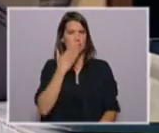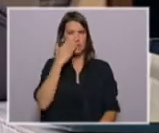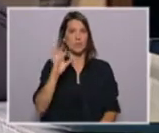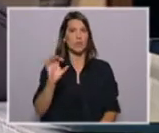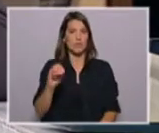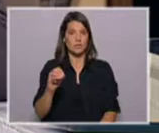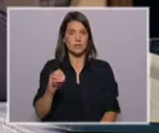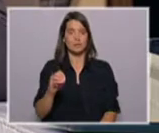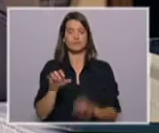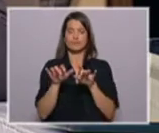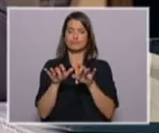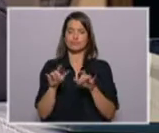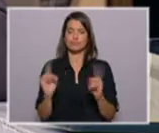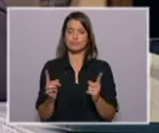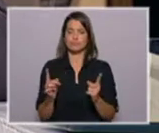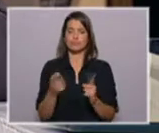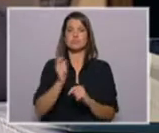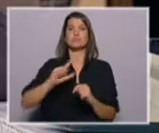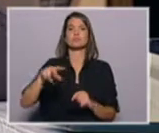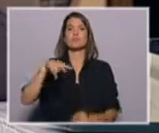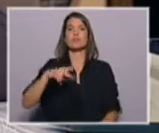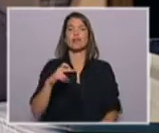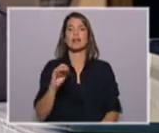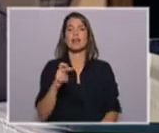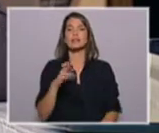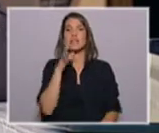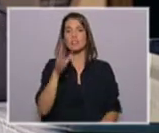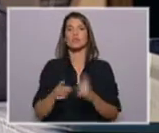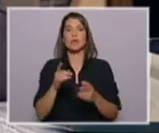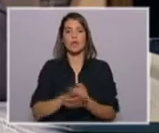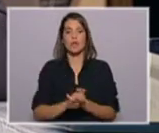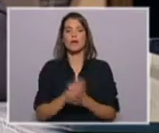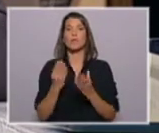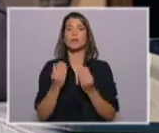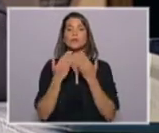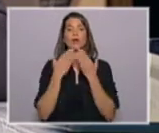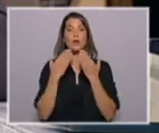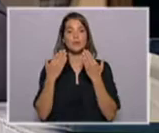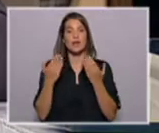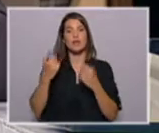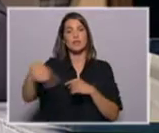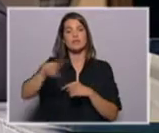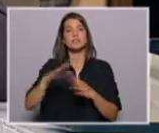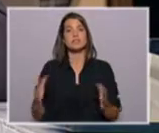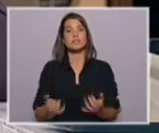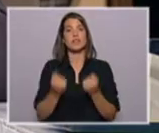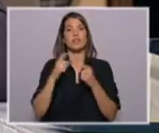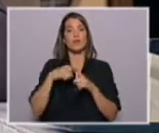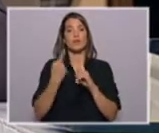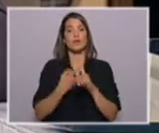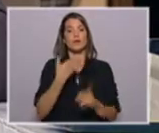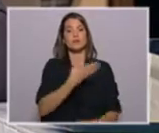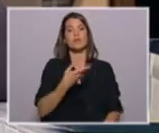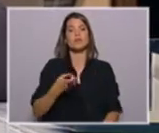que envia um telegrama para a NASA a dizer pura e simplesmente o seguinte: muito obrigado, vocês salvaram o ano de